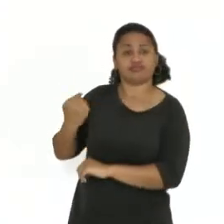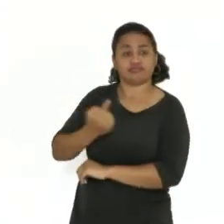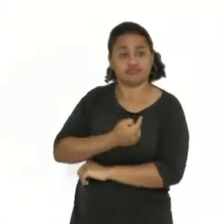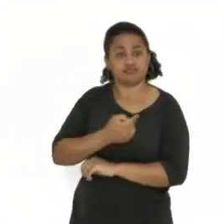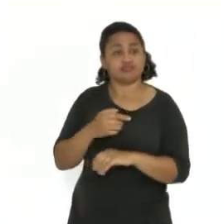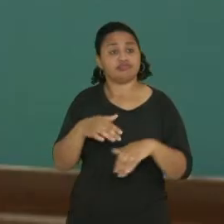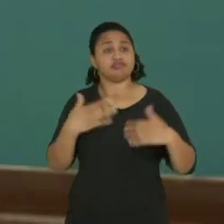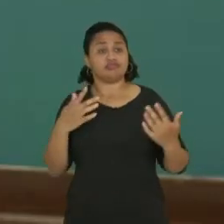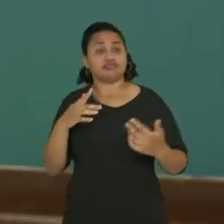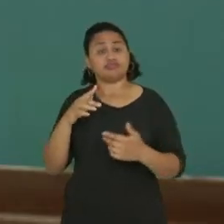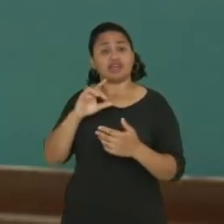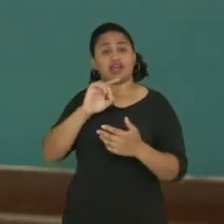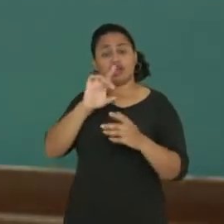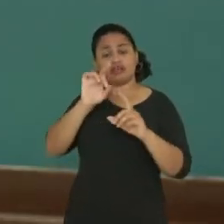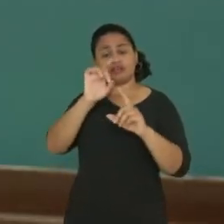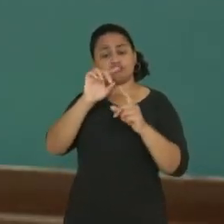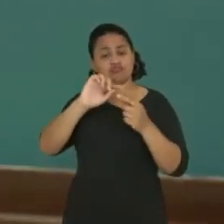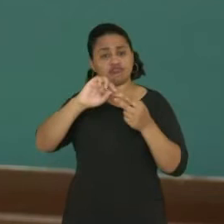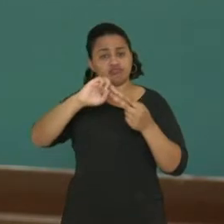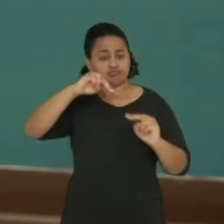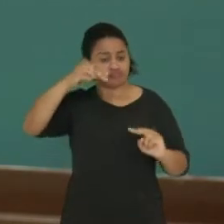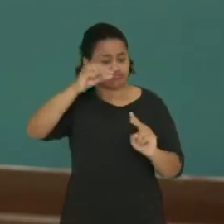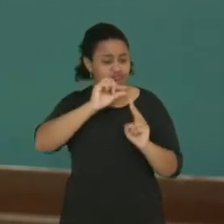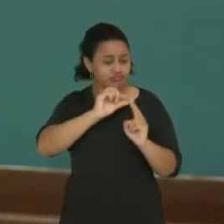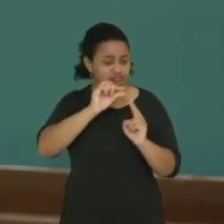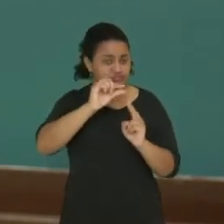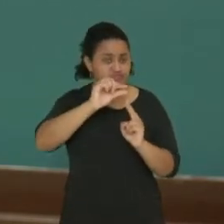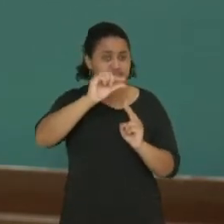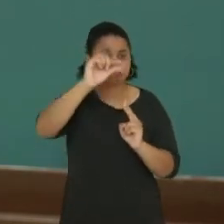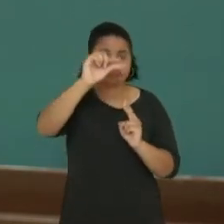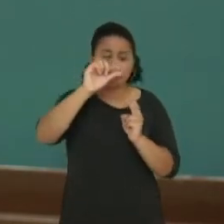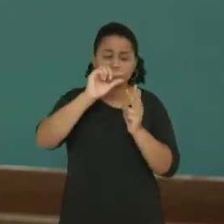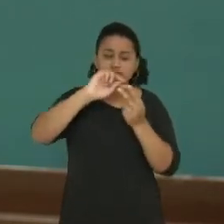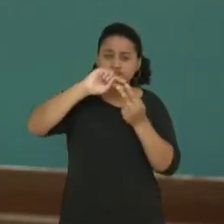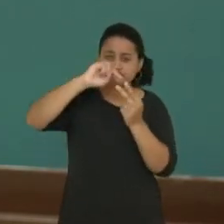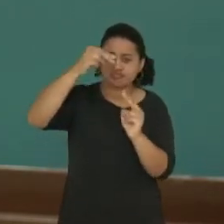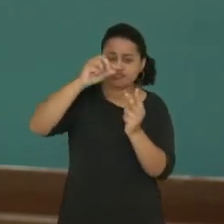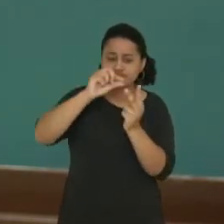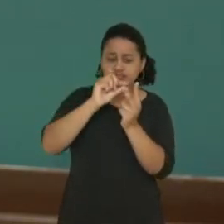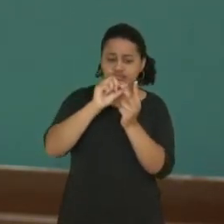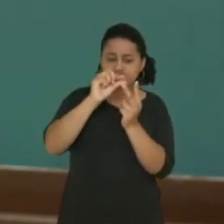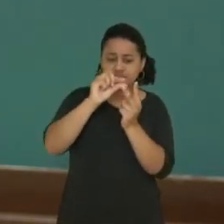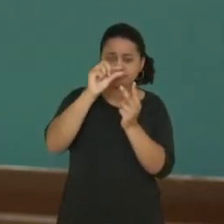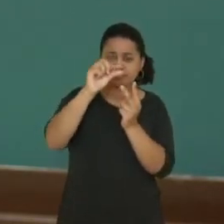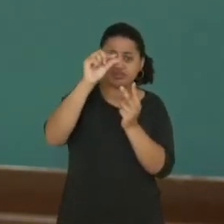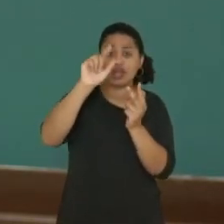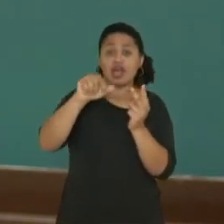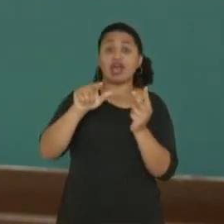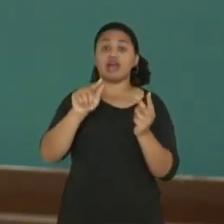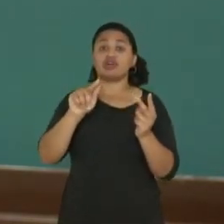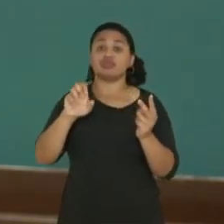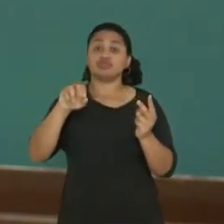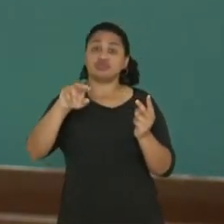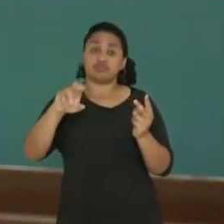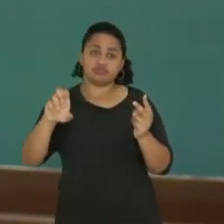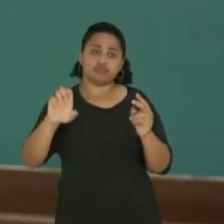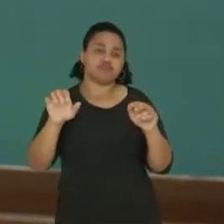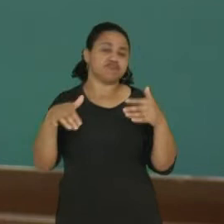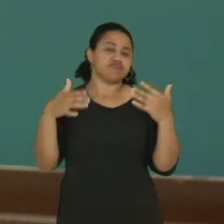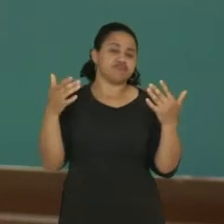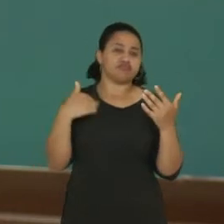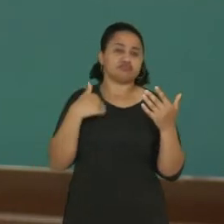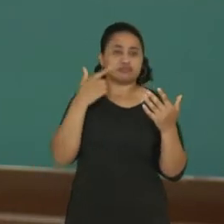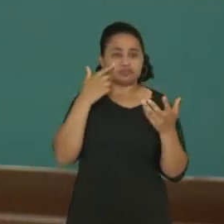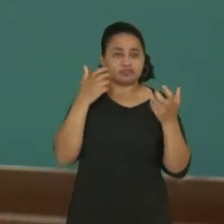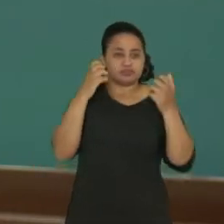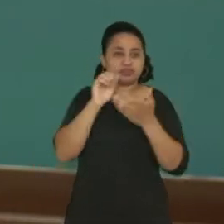gene, cada gene, ele é um pedacinho desse DNA. Então, digamos aqui, né, esse